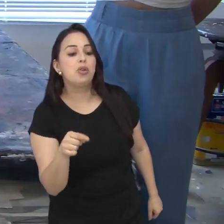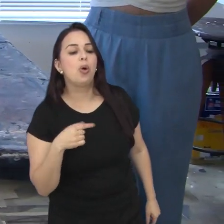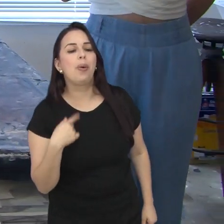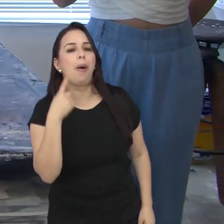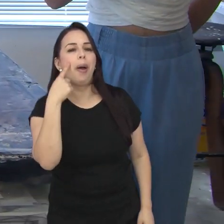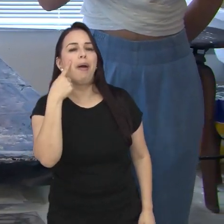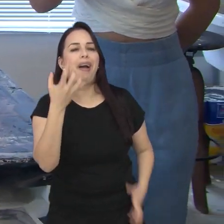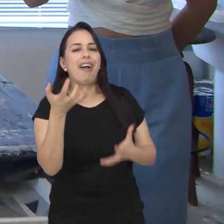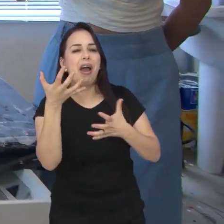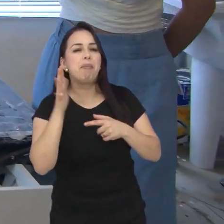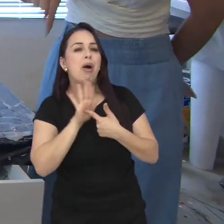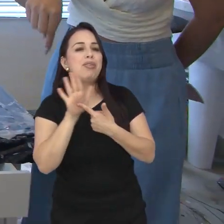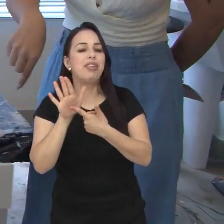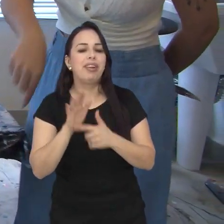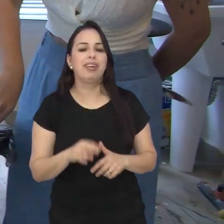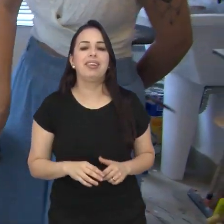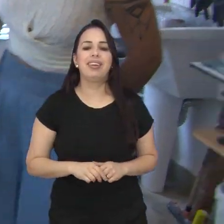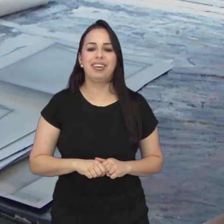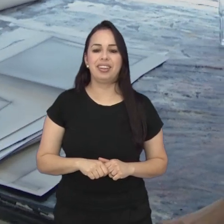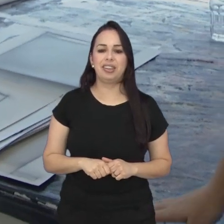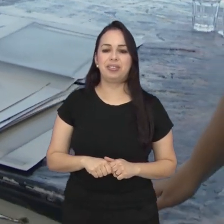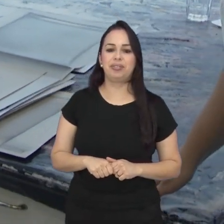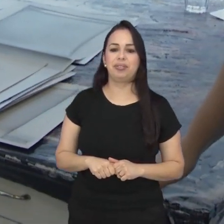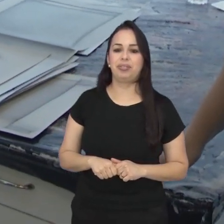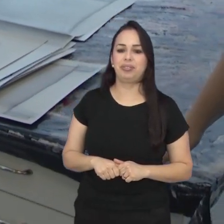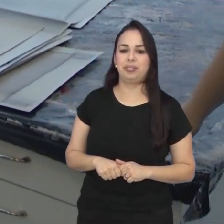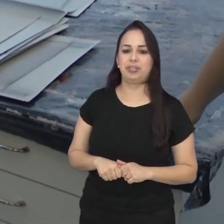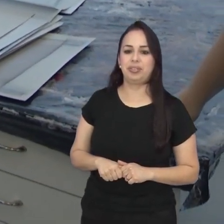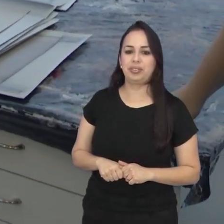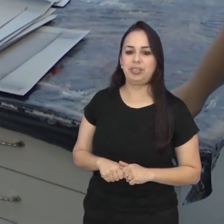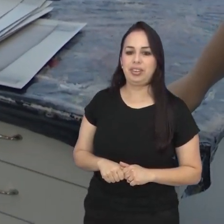aqueles outros, eu quero mostrar aqueles lá.